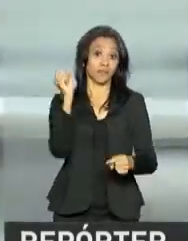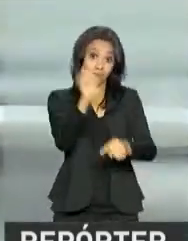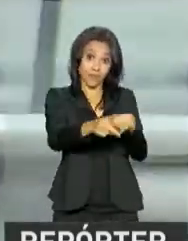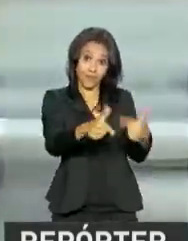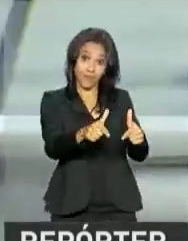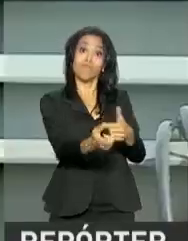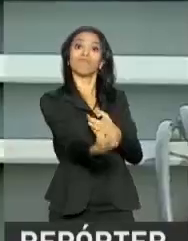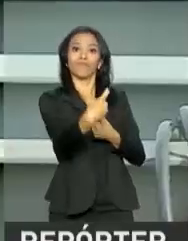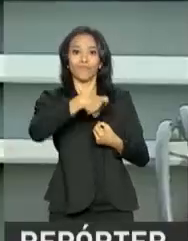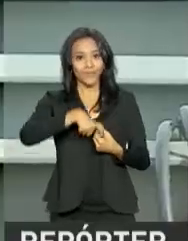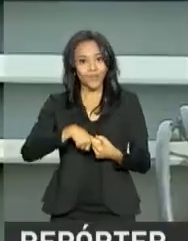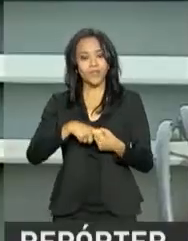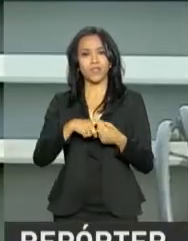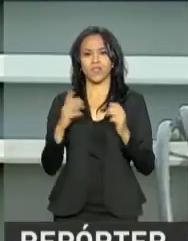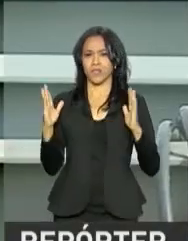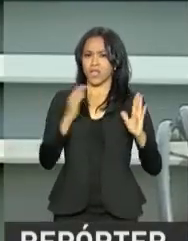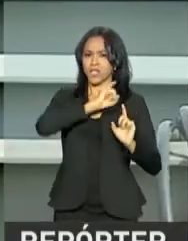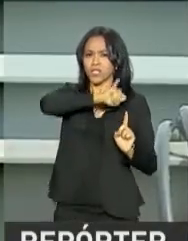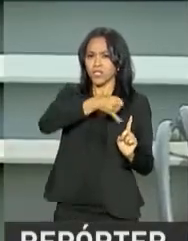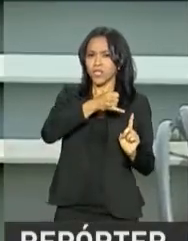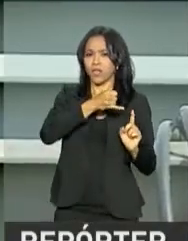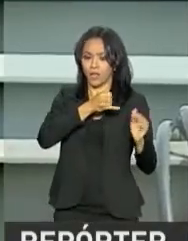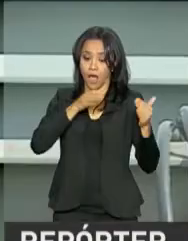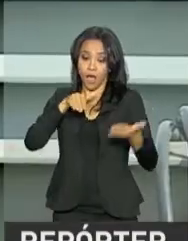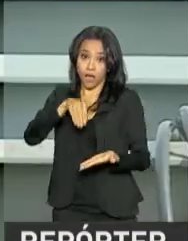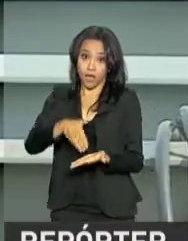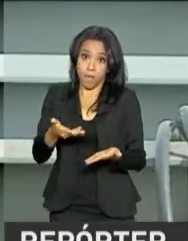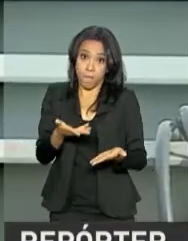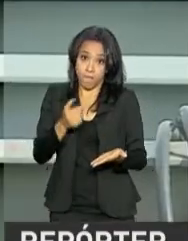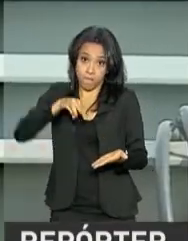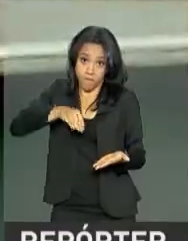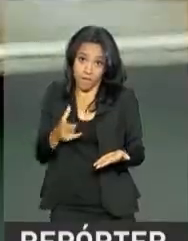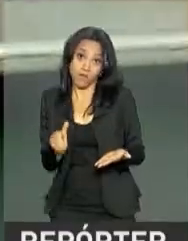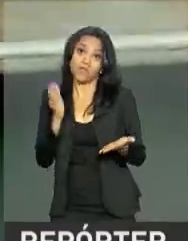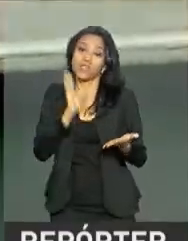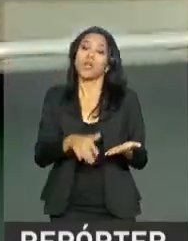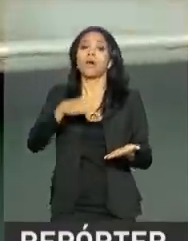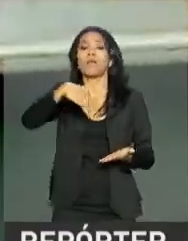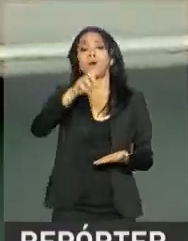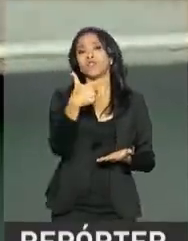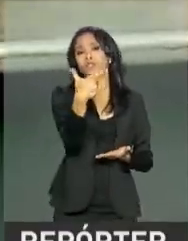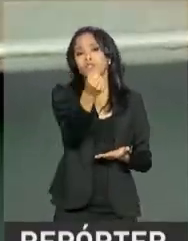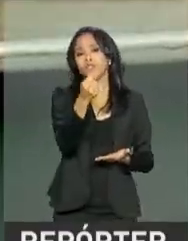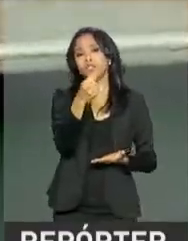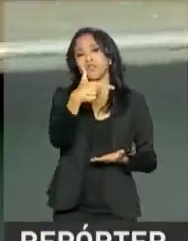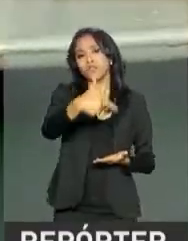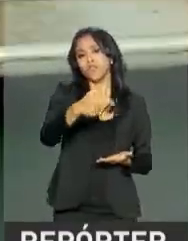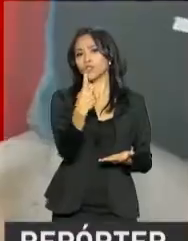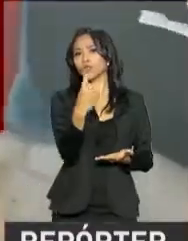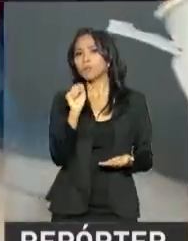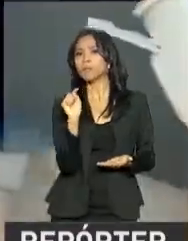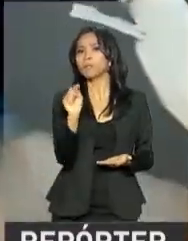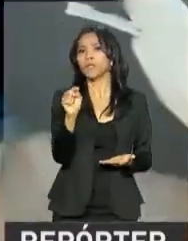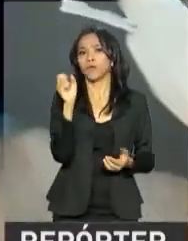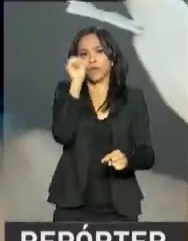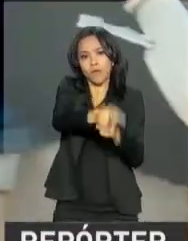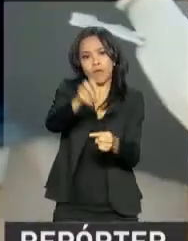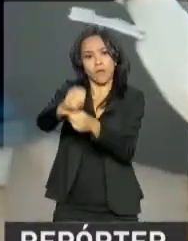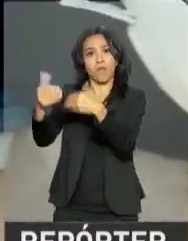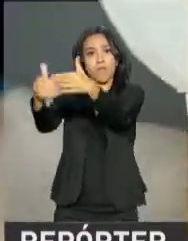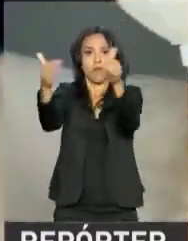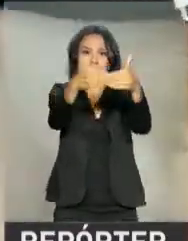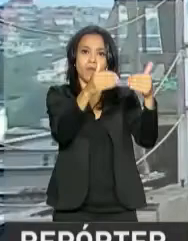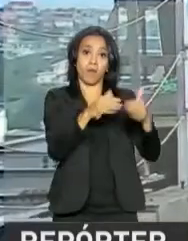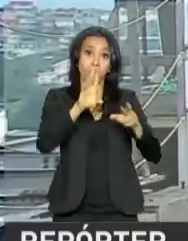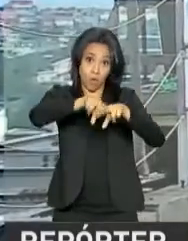voltando de janeiro a março deste ano foram mais de 21 mil postos de trabalho gerados em todo o país pela construção